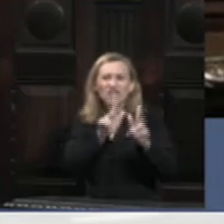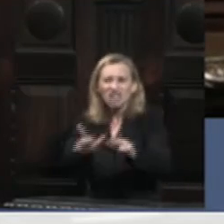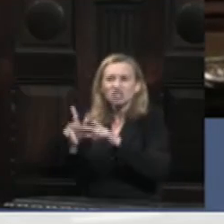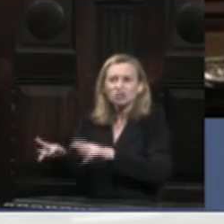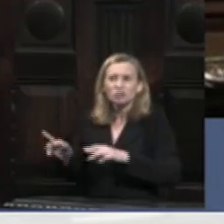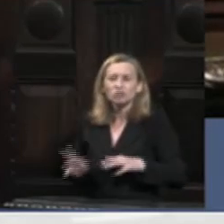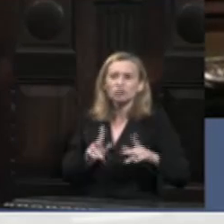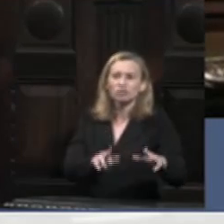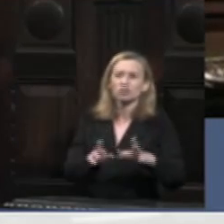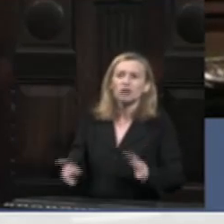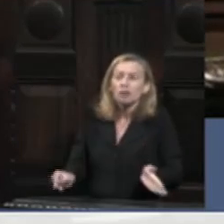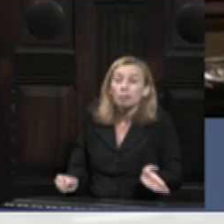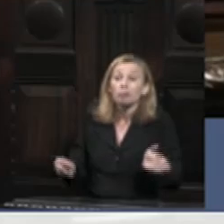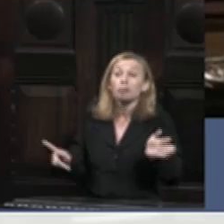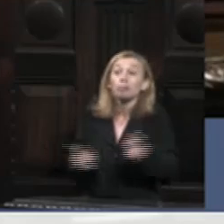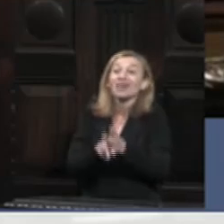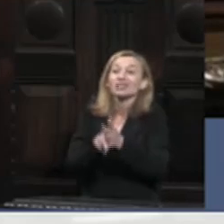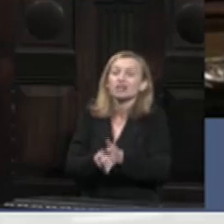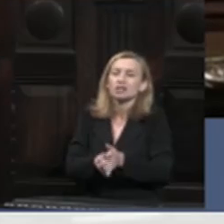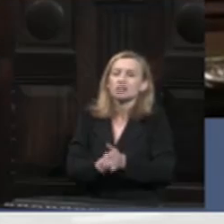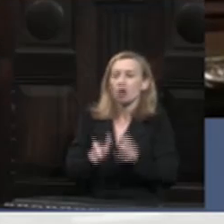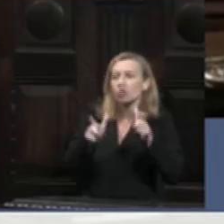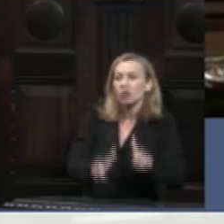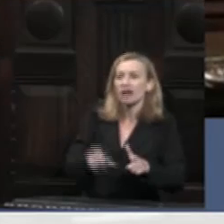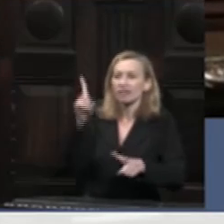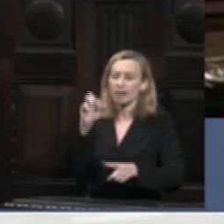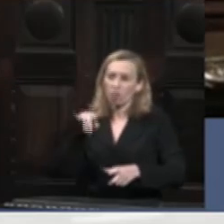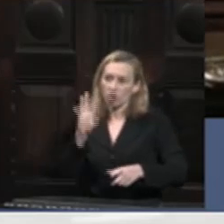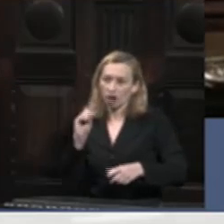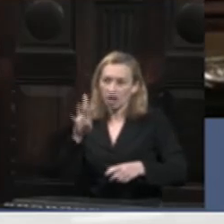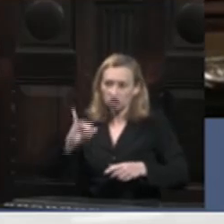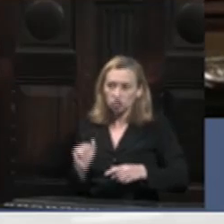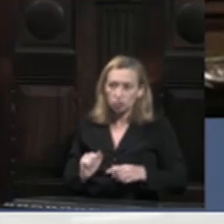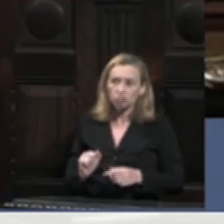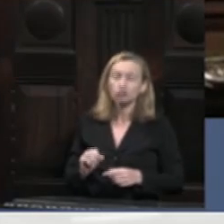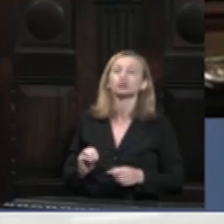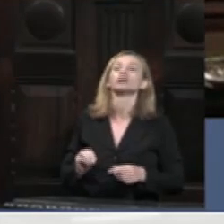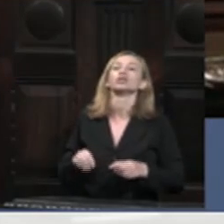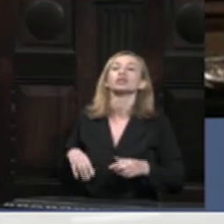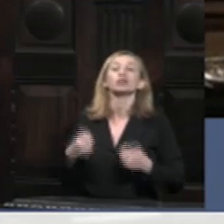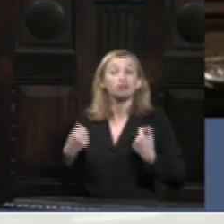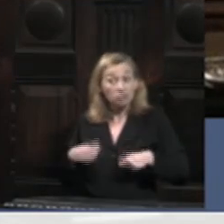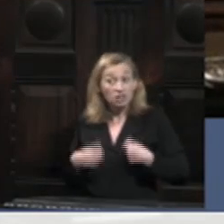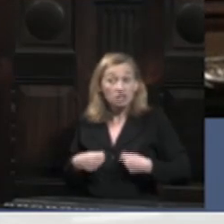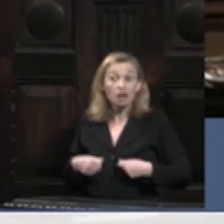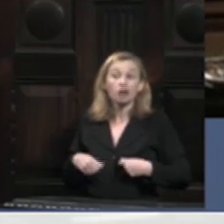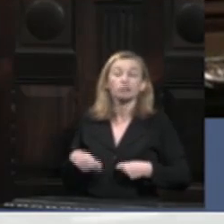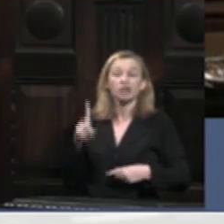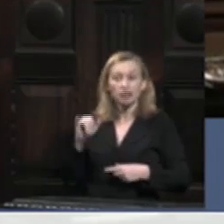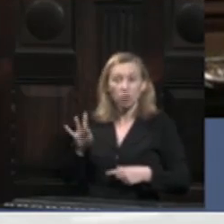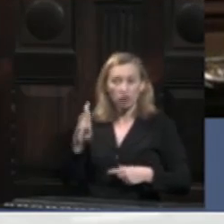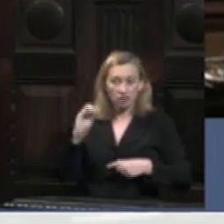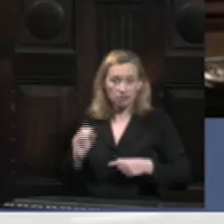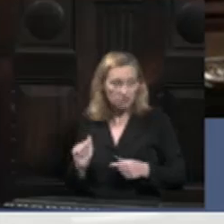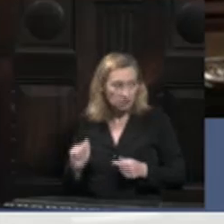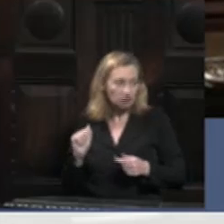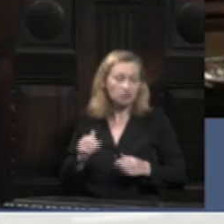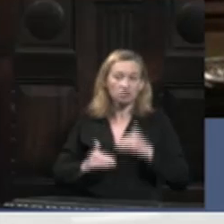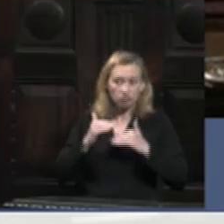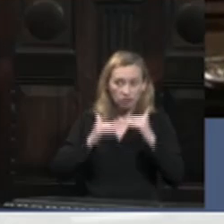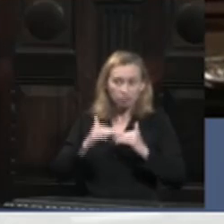Ciro Gomes, que o ódio, a violência e a intolerância sejam linguagens da política. Isso não pode ser aceito por